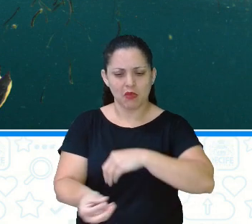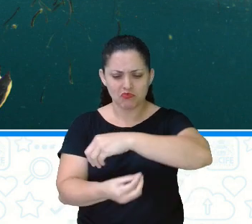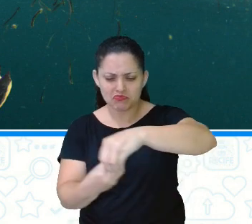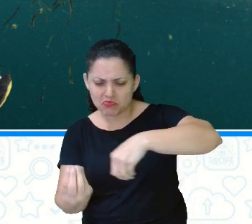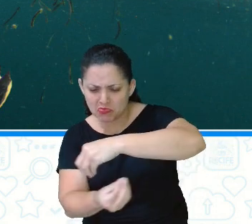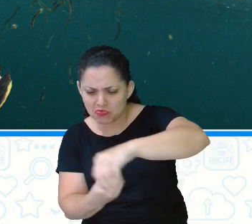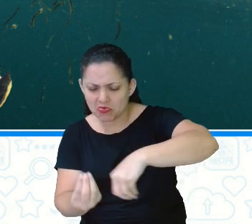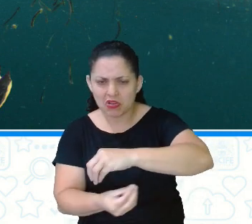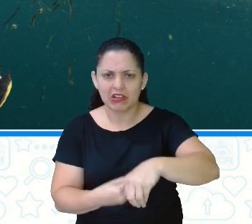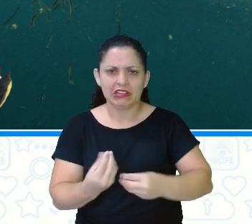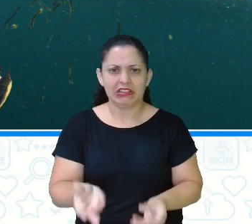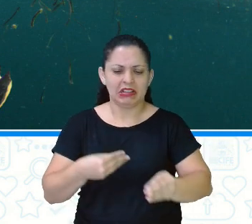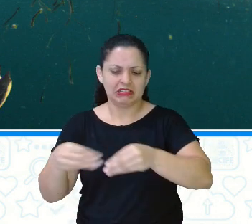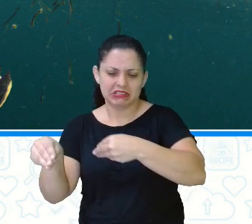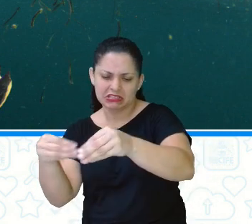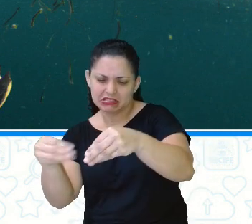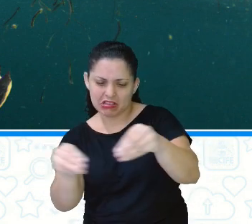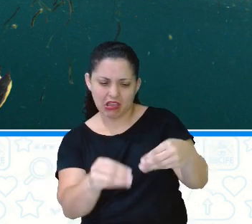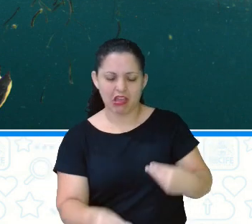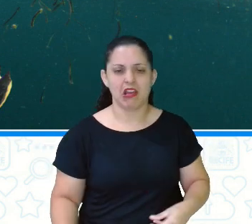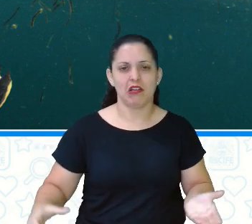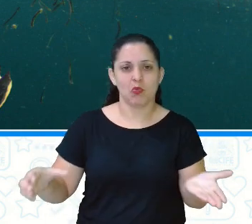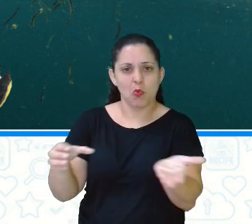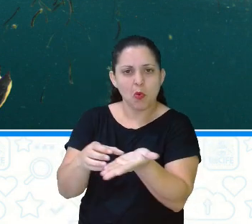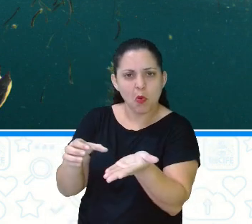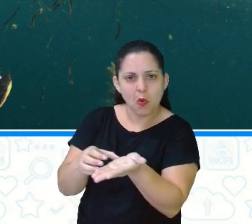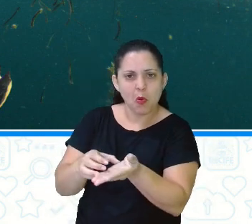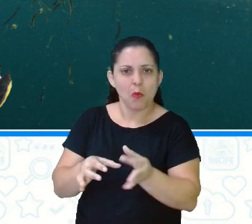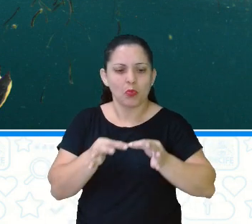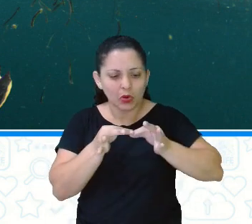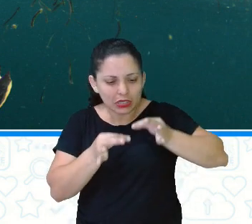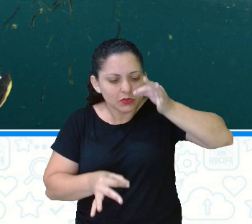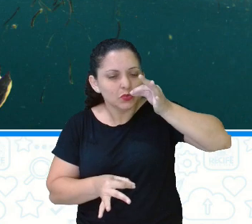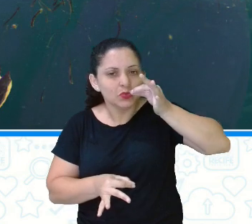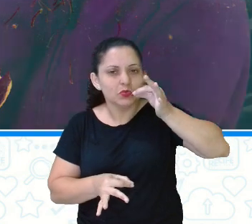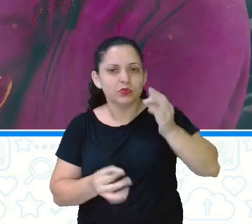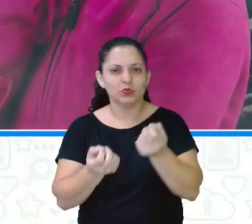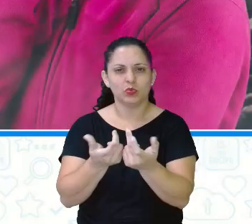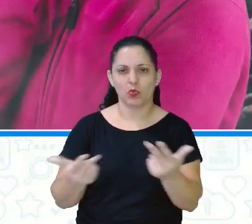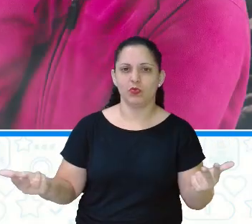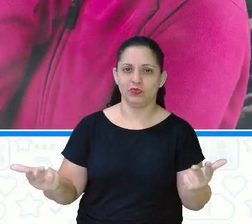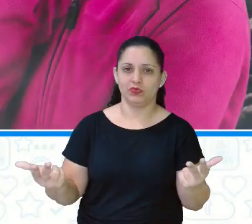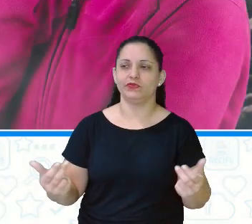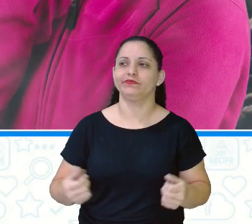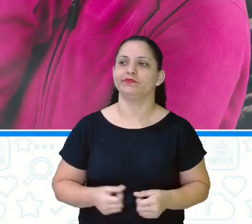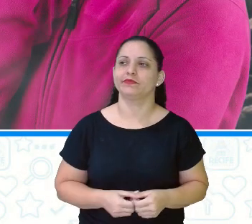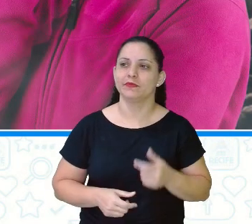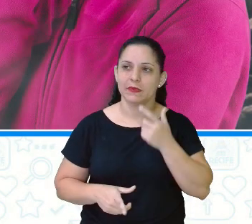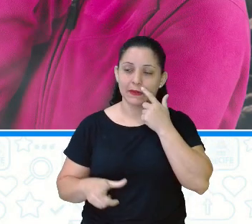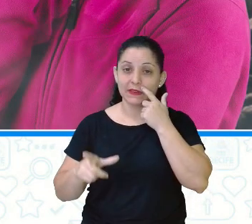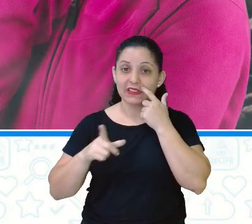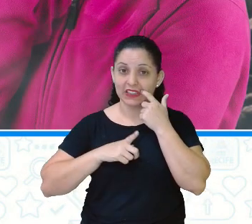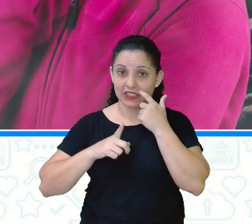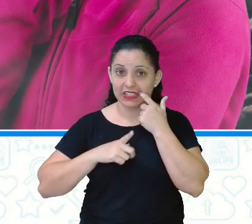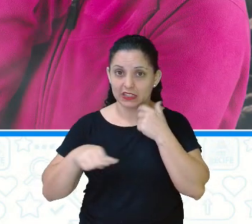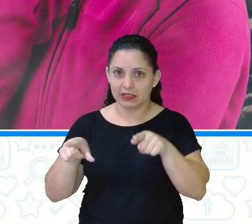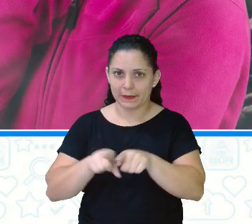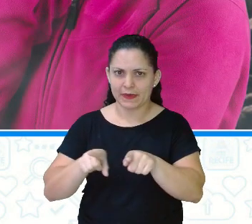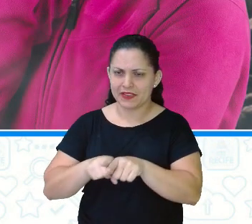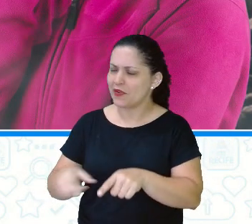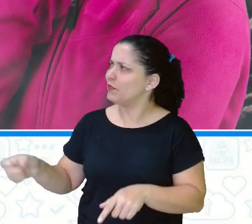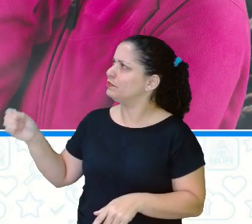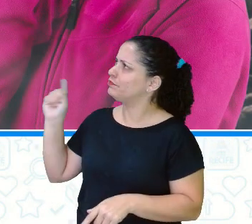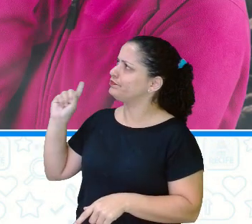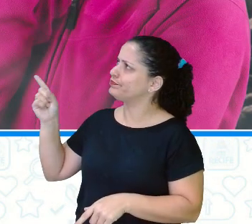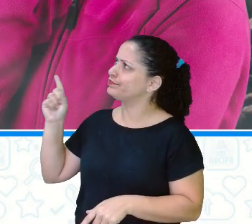sacos plásticos, canudo, copo, tudo isso que é jogado no mar de forma incorreta. Mas tem outras imagens também, tem o mar, mas